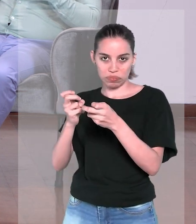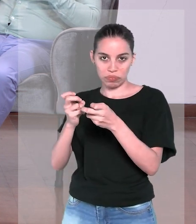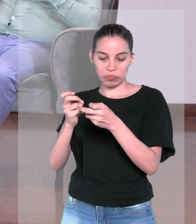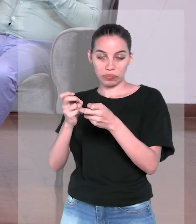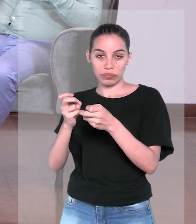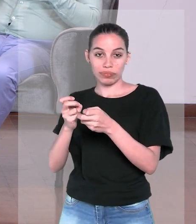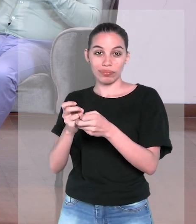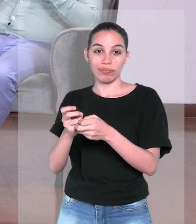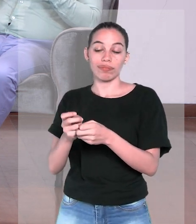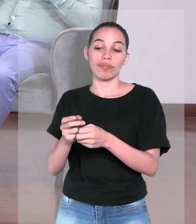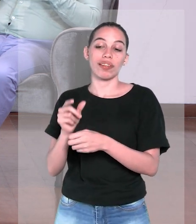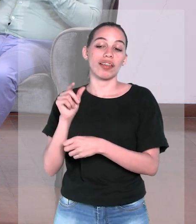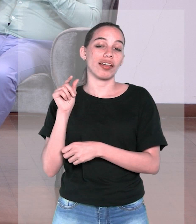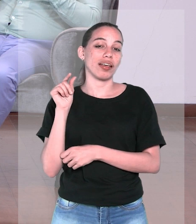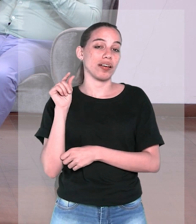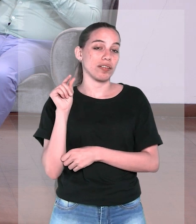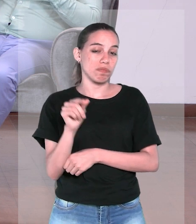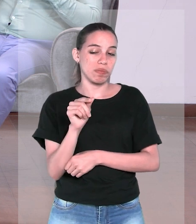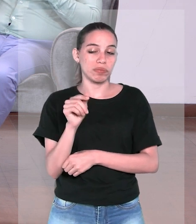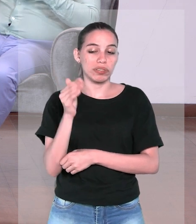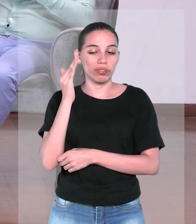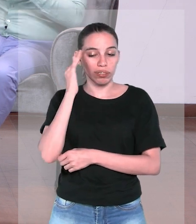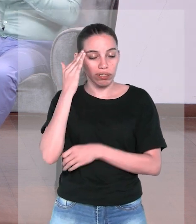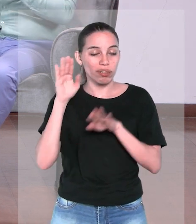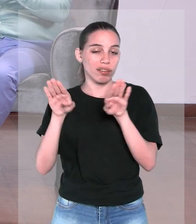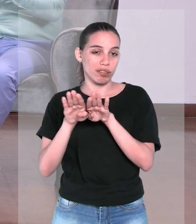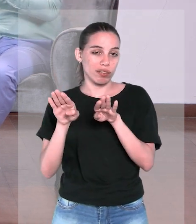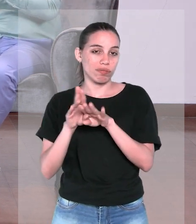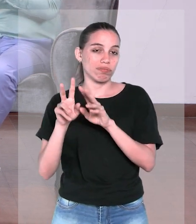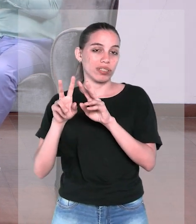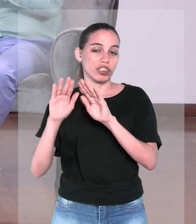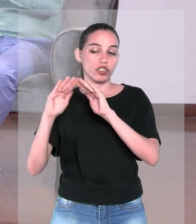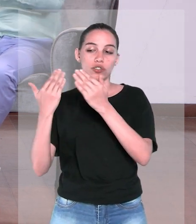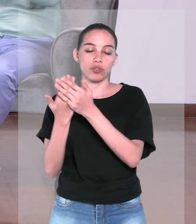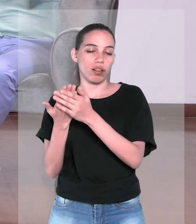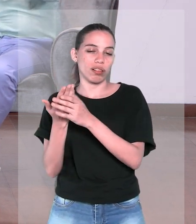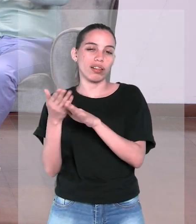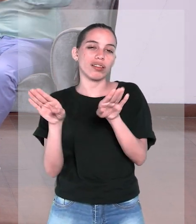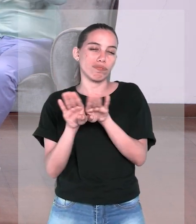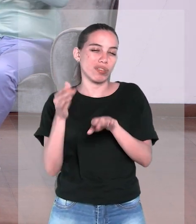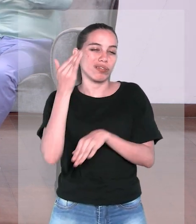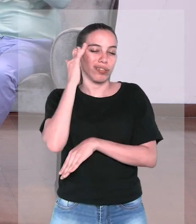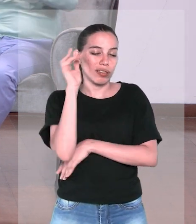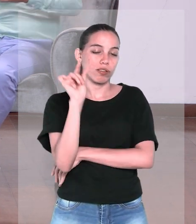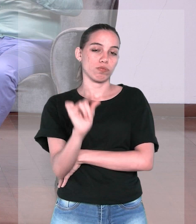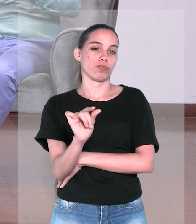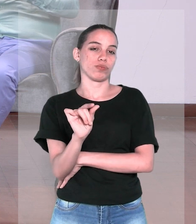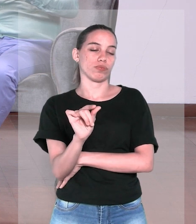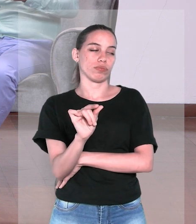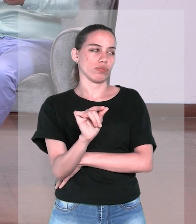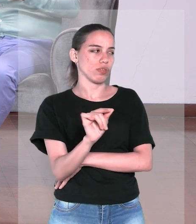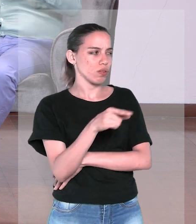coisas que também chamavam mais atenção. Então eu vi que tinha uma geração que passava 6 horas do seu dia dentro do